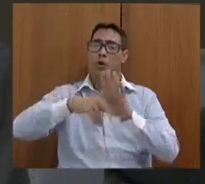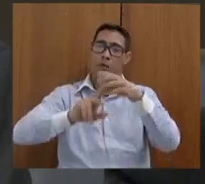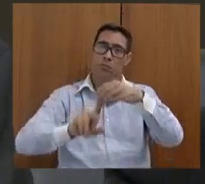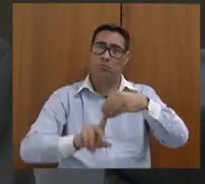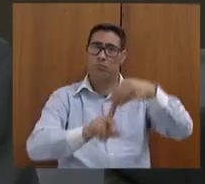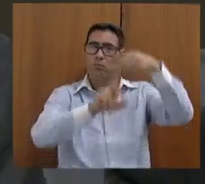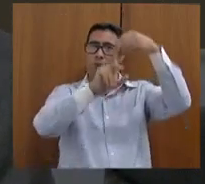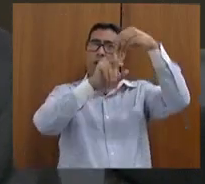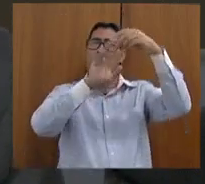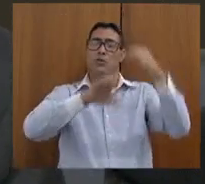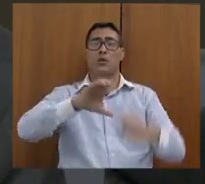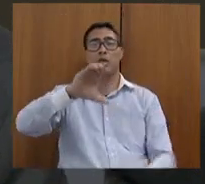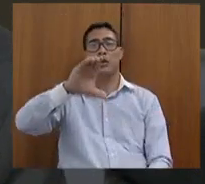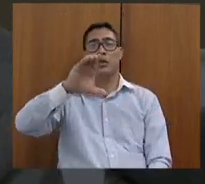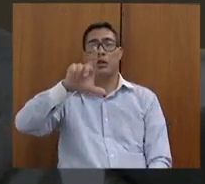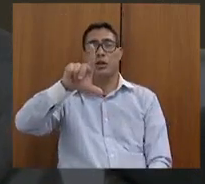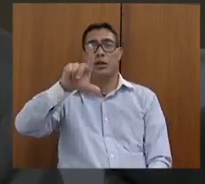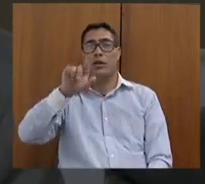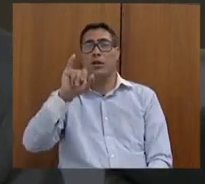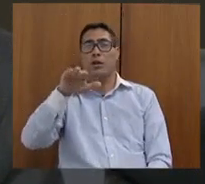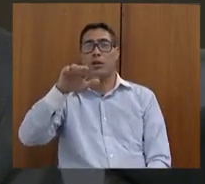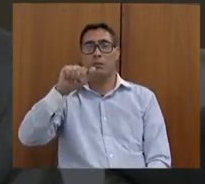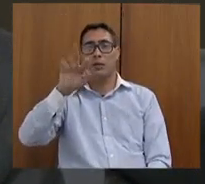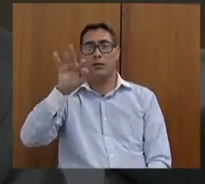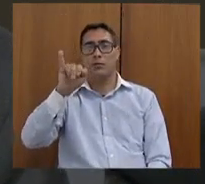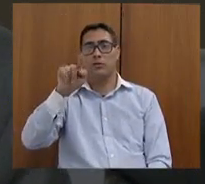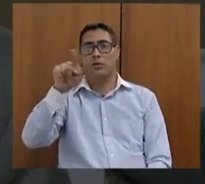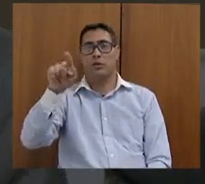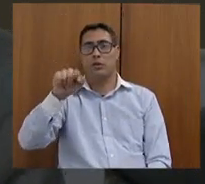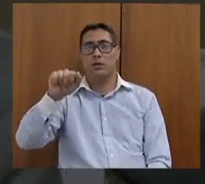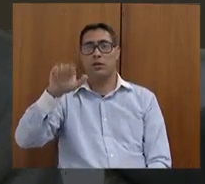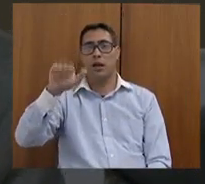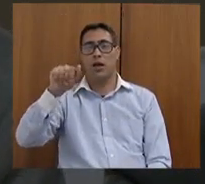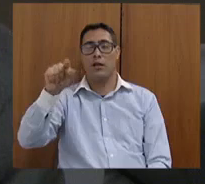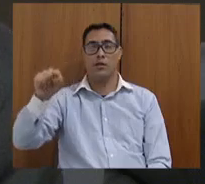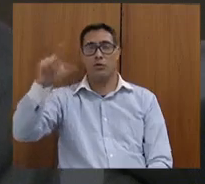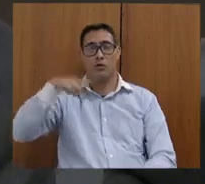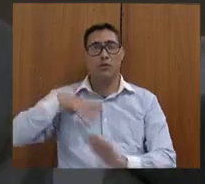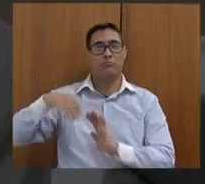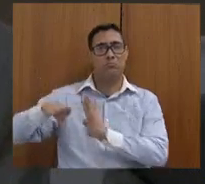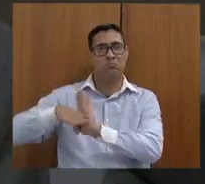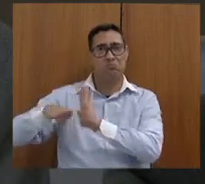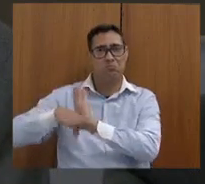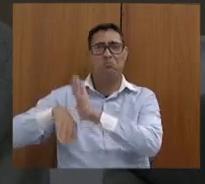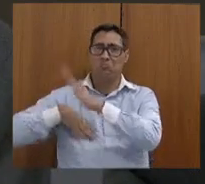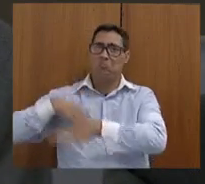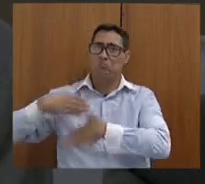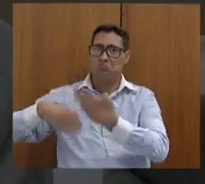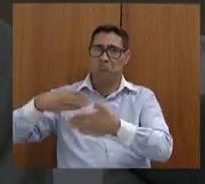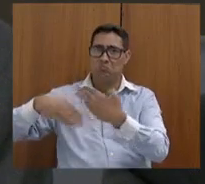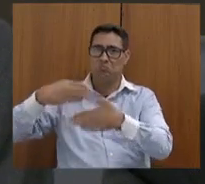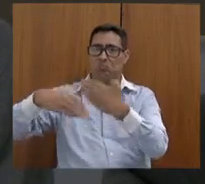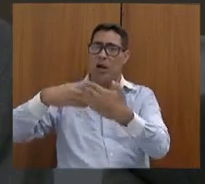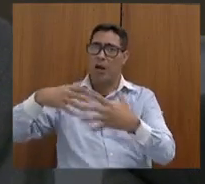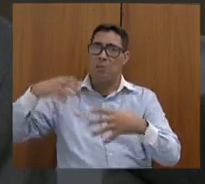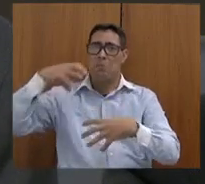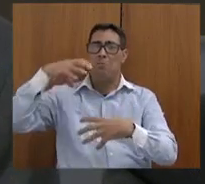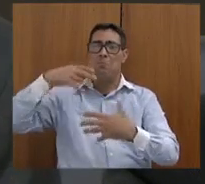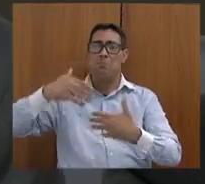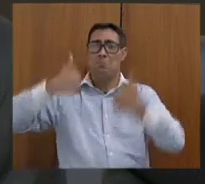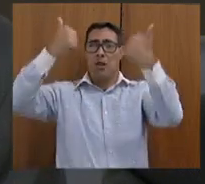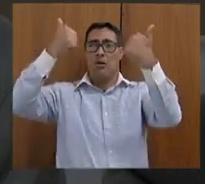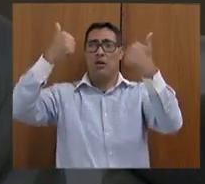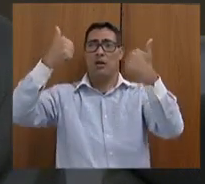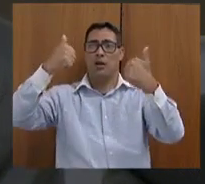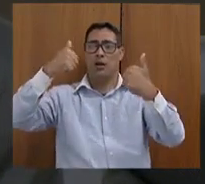climatização e isso vem colaborando muito nos avanços dos índices de aprendizagem E